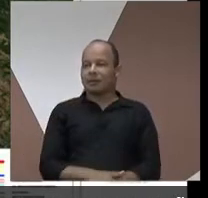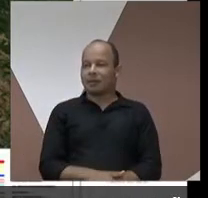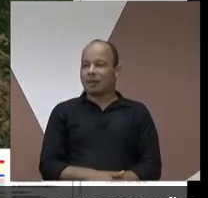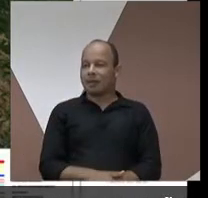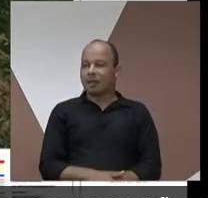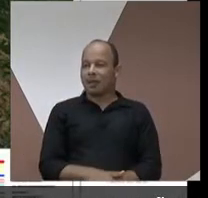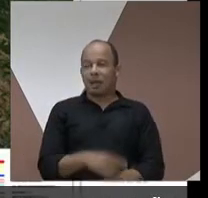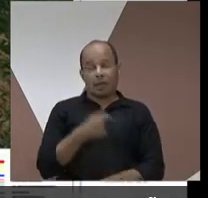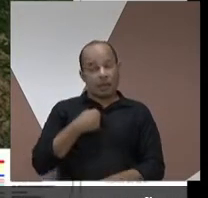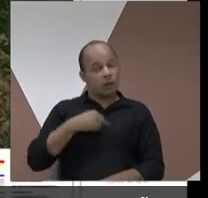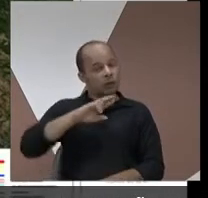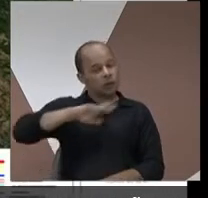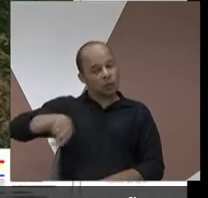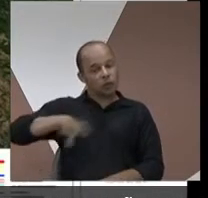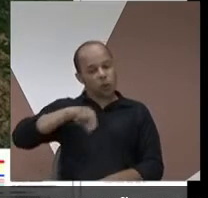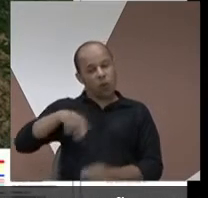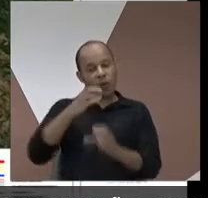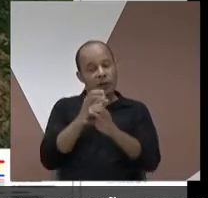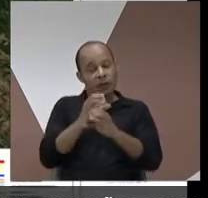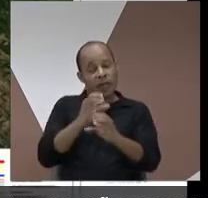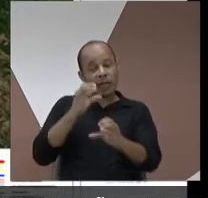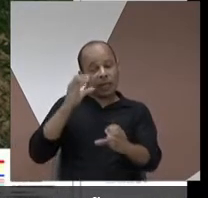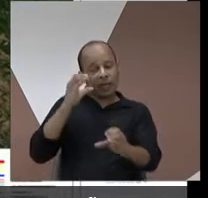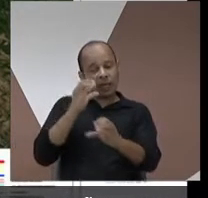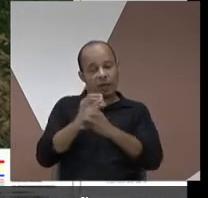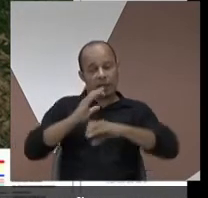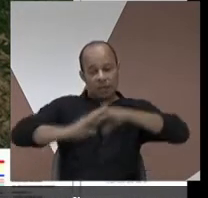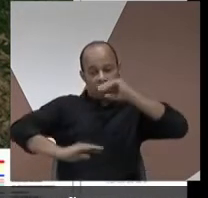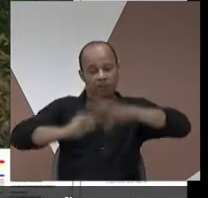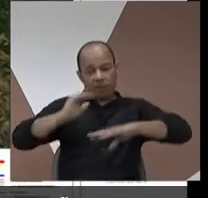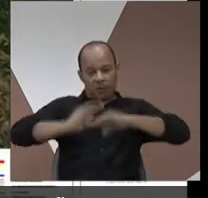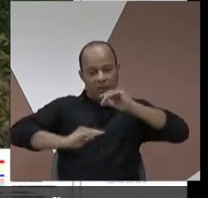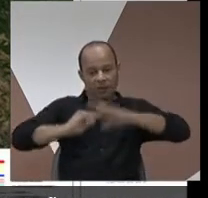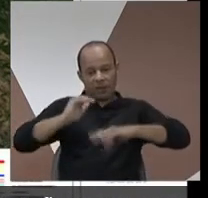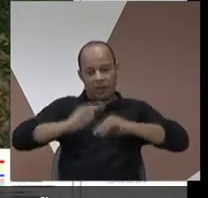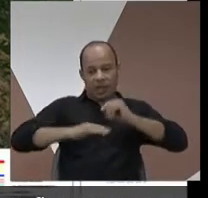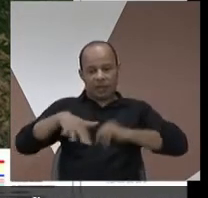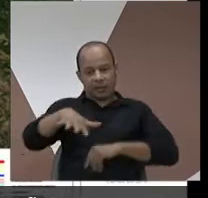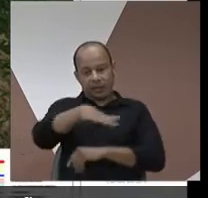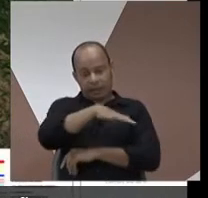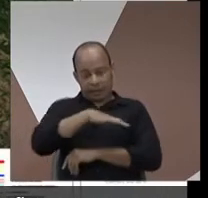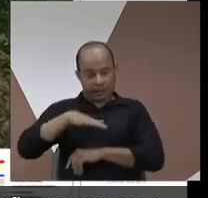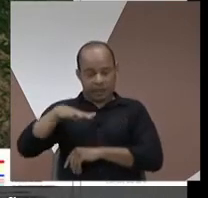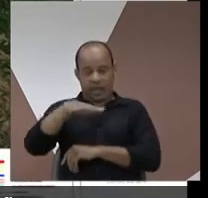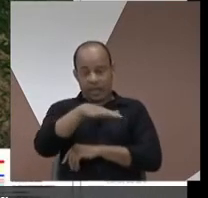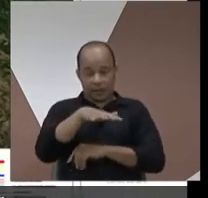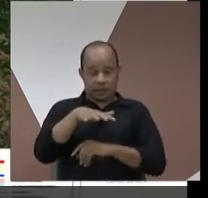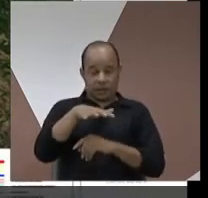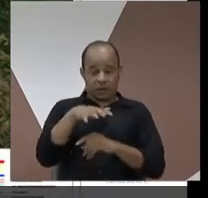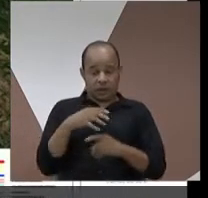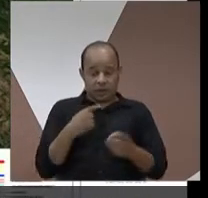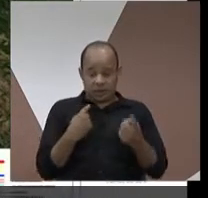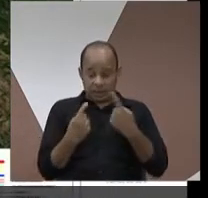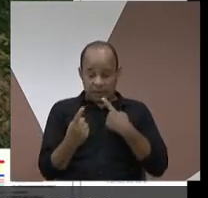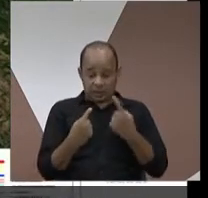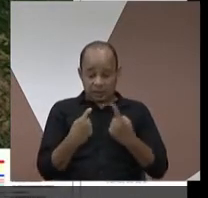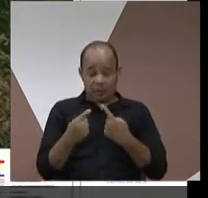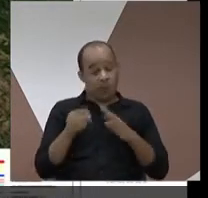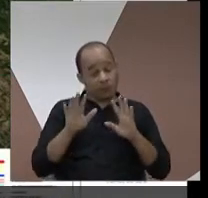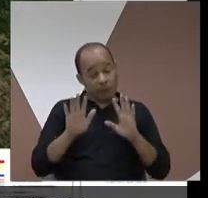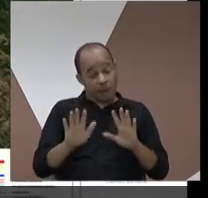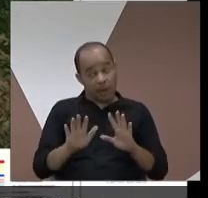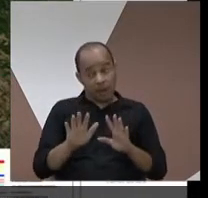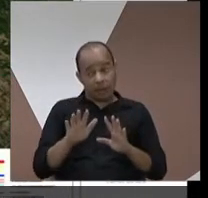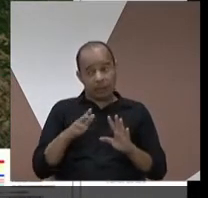sou um engenheiro de trânsito, não sou um engenheiro assim, mas tendo uma